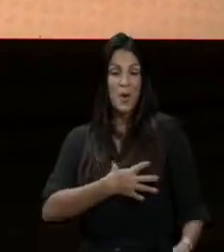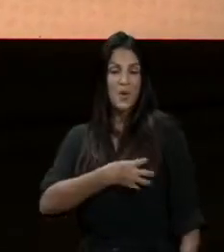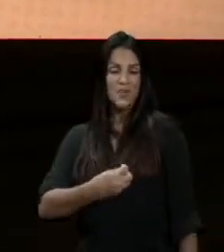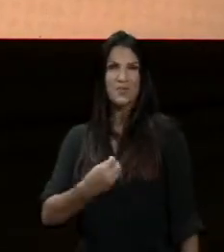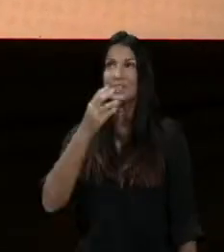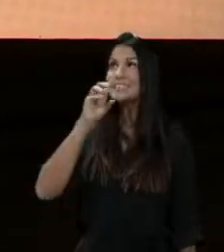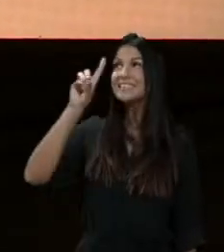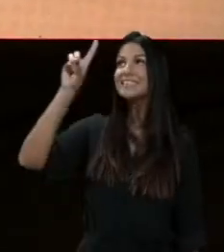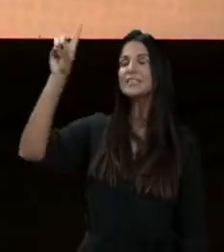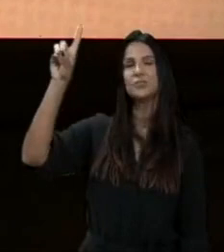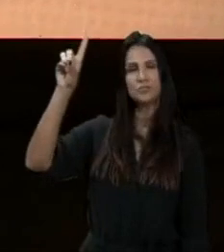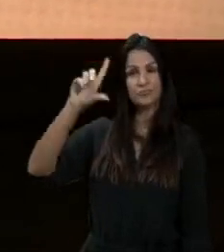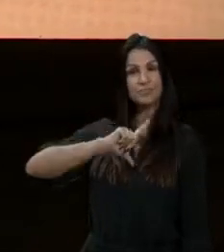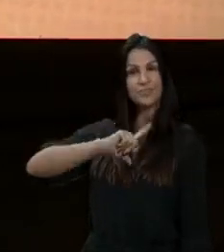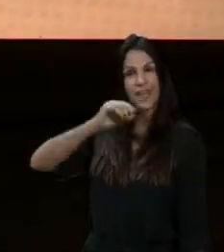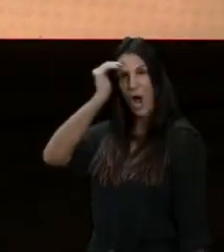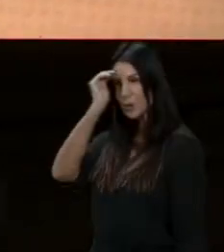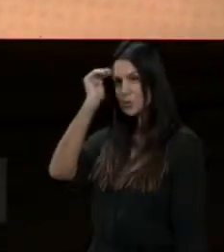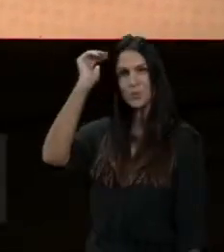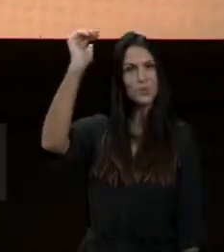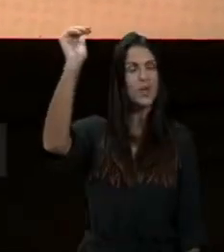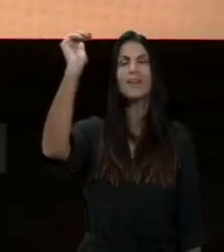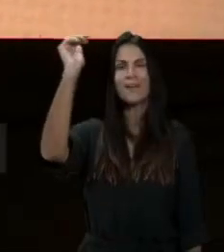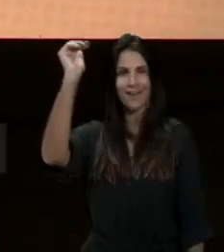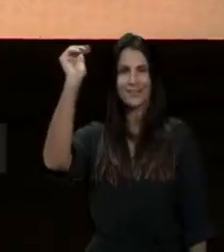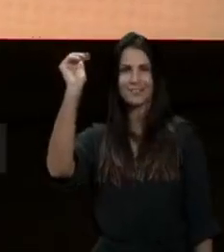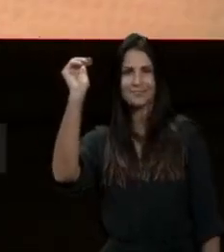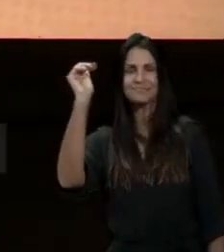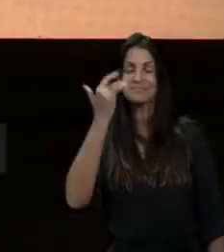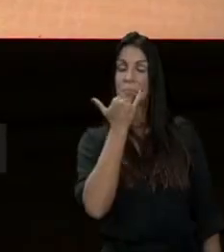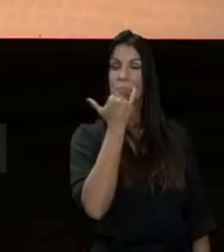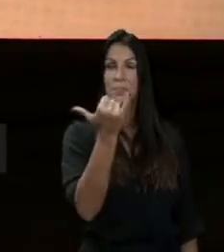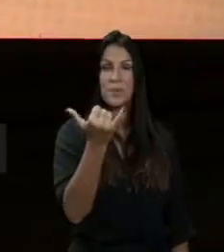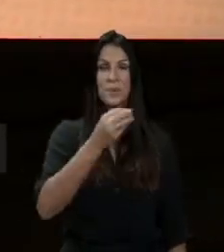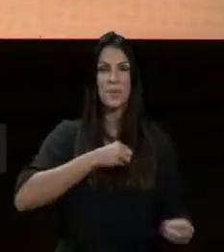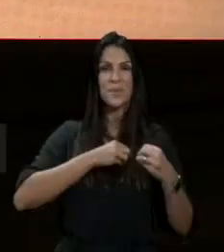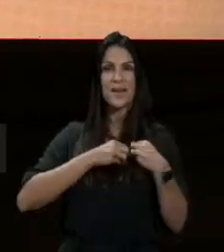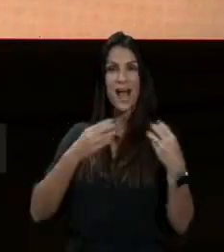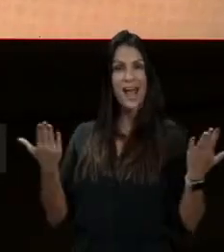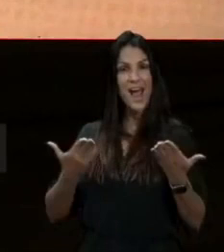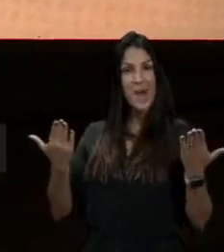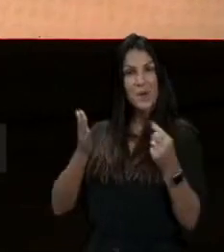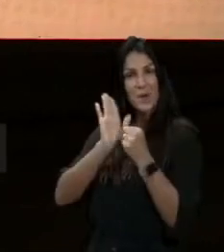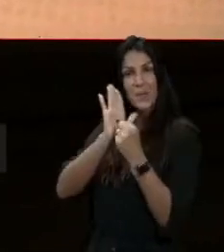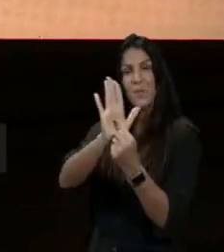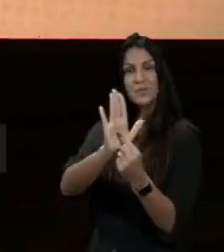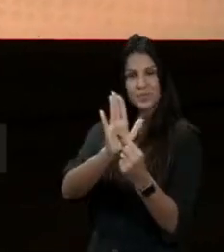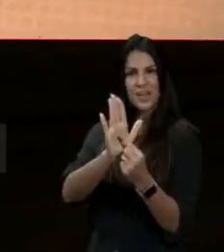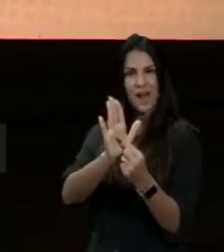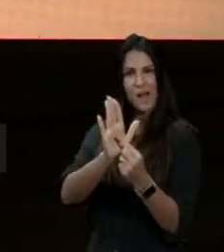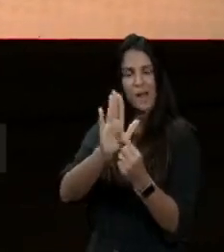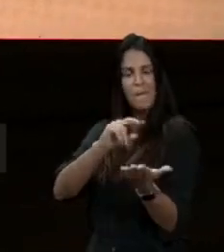homem e o filho de Deus tem autoridade para perdoar pecados vocês vão ver o resto agora moço pega a sua marca